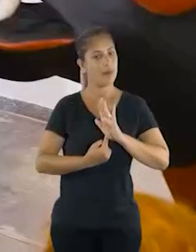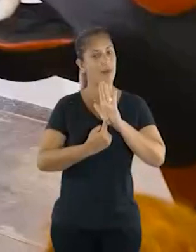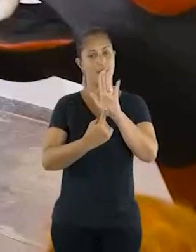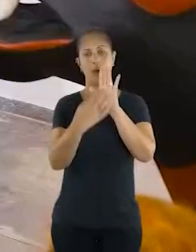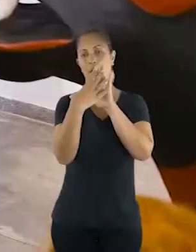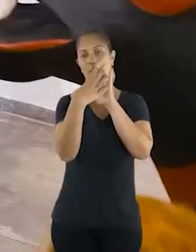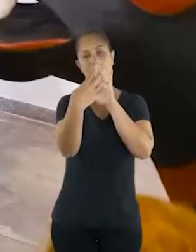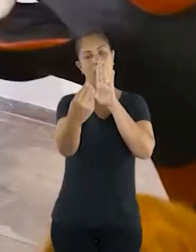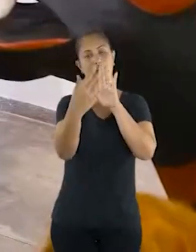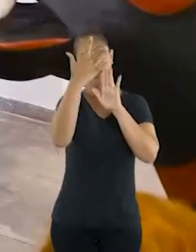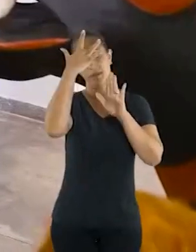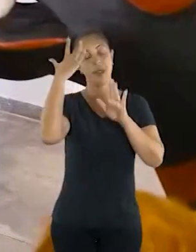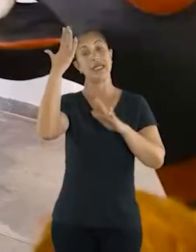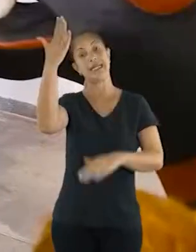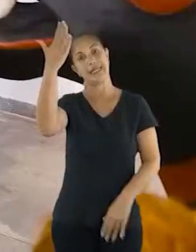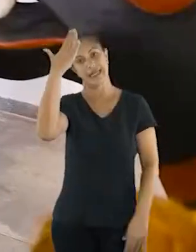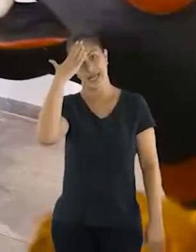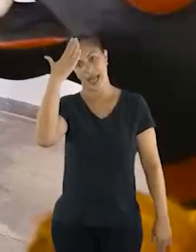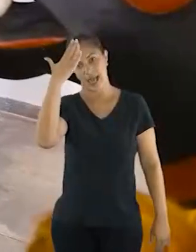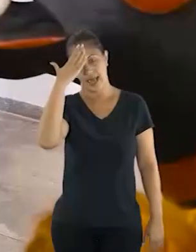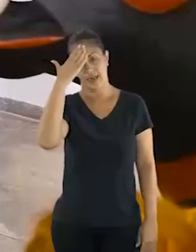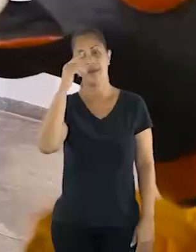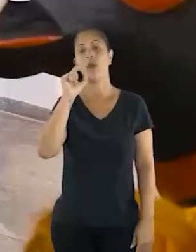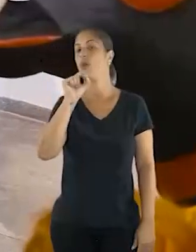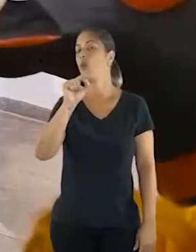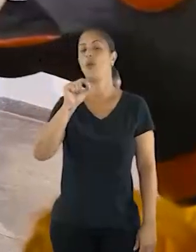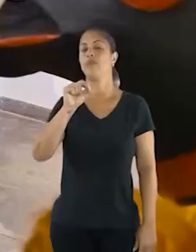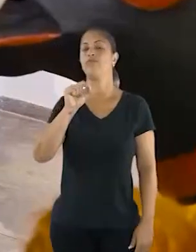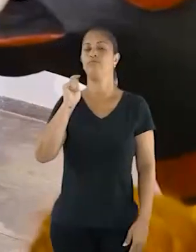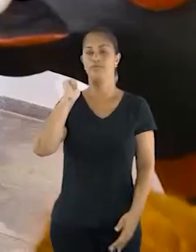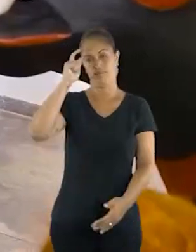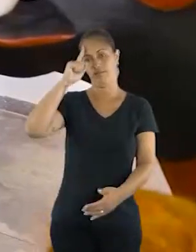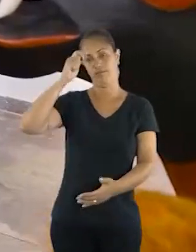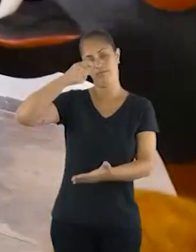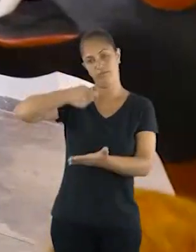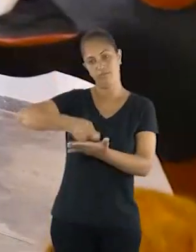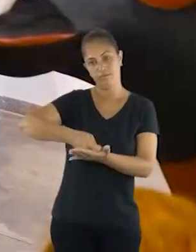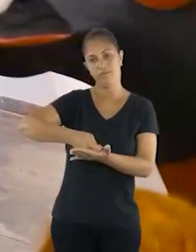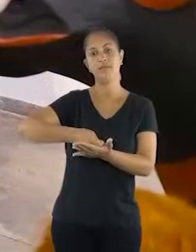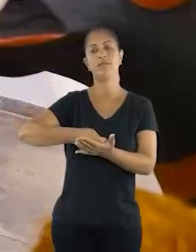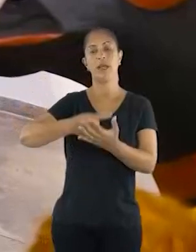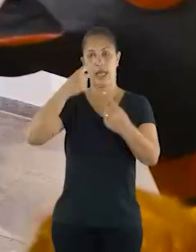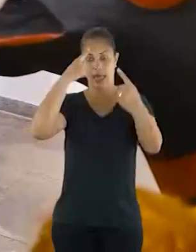gente olhar uma pessoa que sabe impor as suas ideias